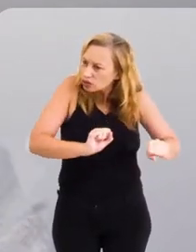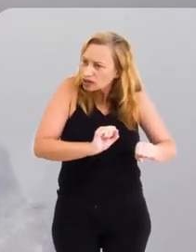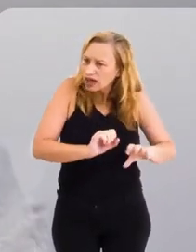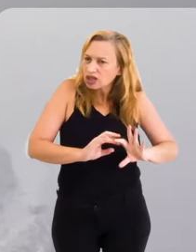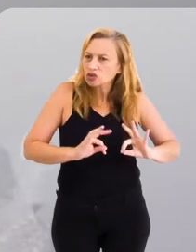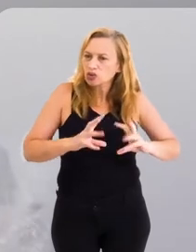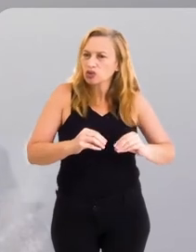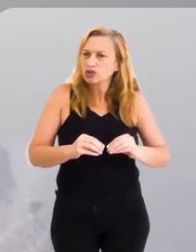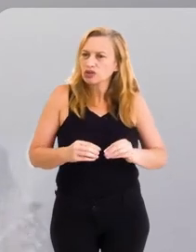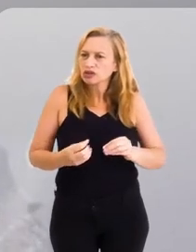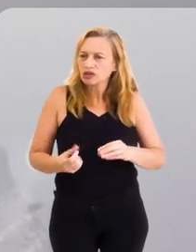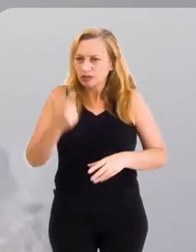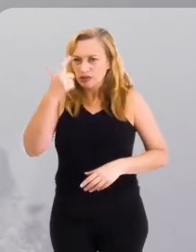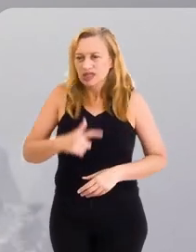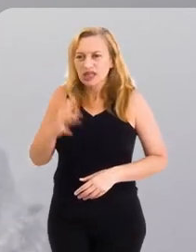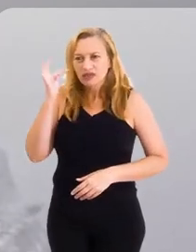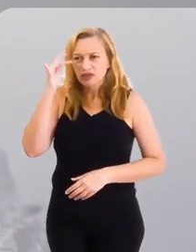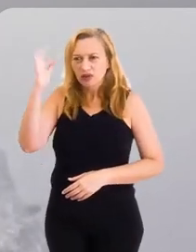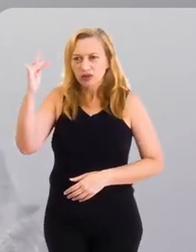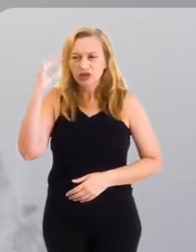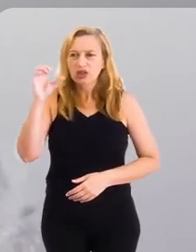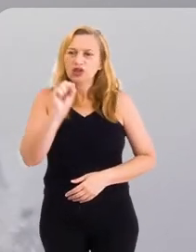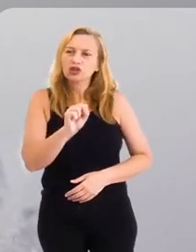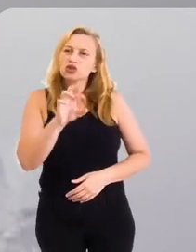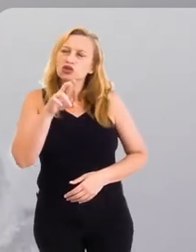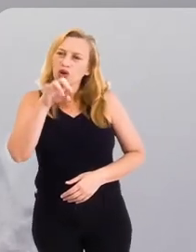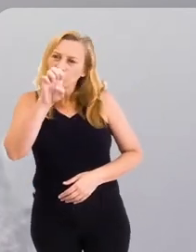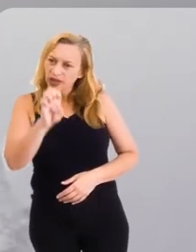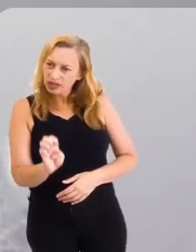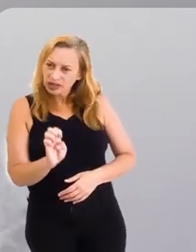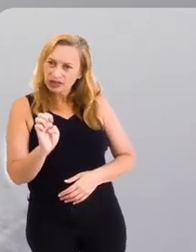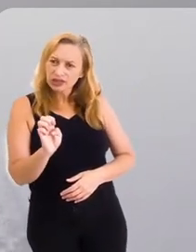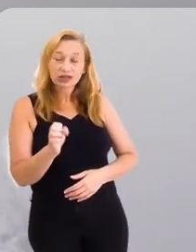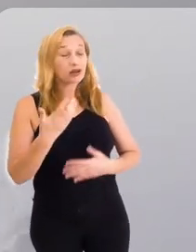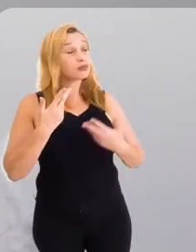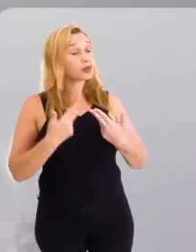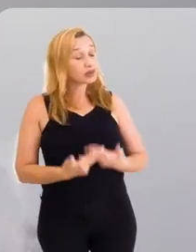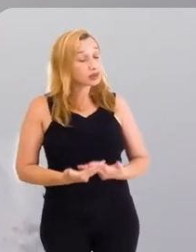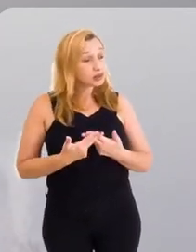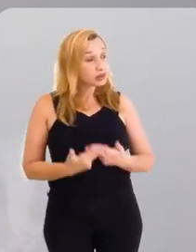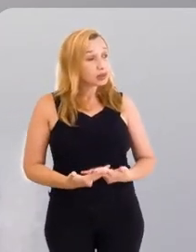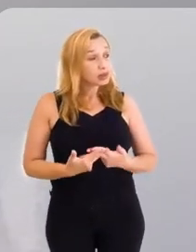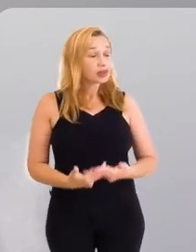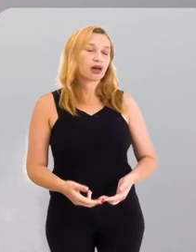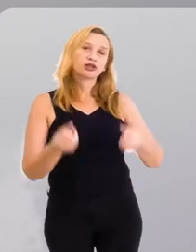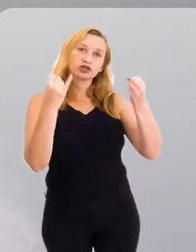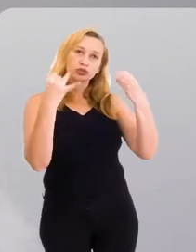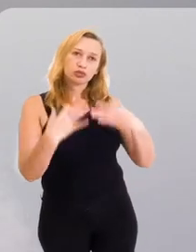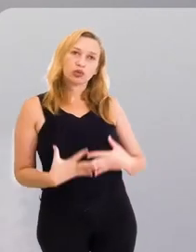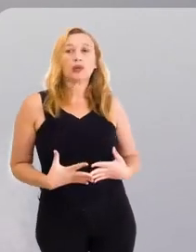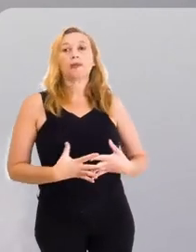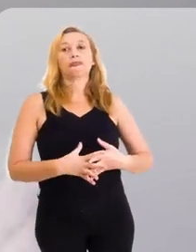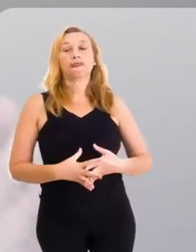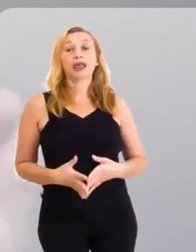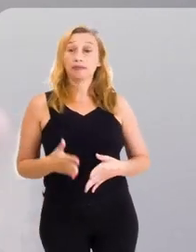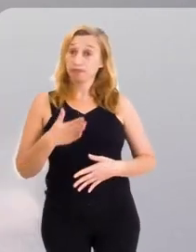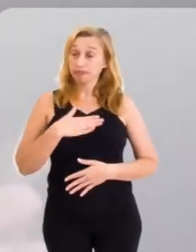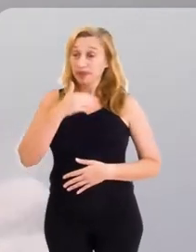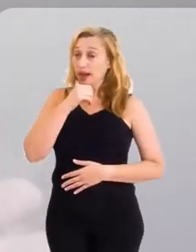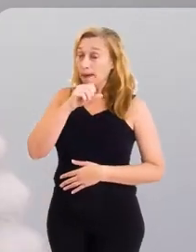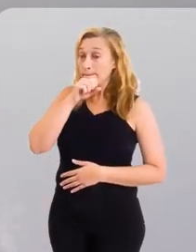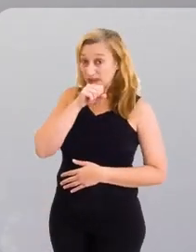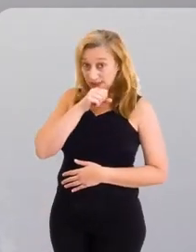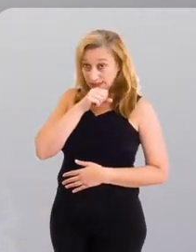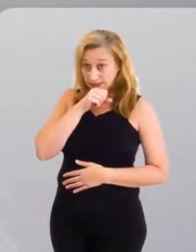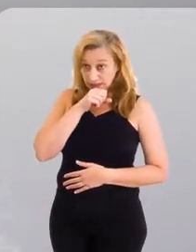vão todos ter se tornado filósofos? Sócrates, com aquela paciência que o caracterizava, né, foi explicar para eles o seguinte, olha,